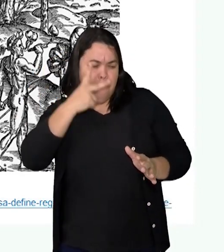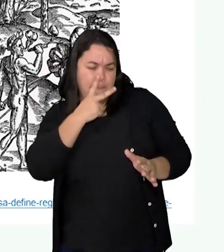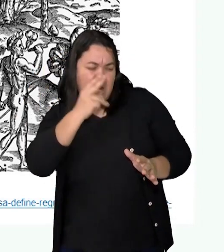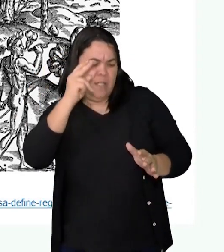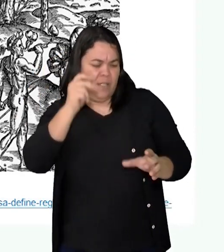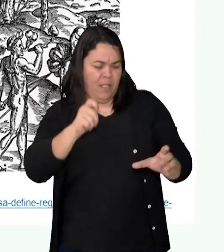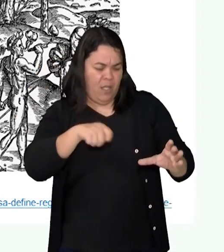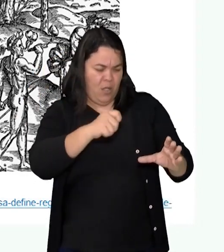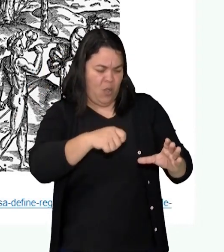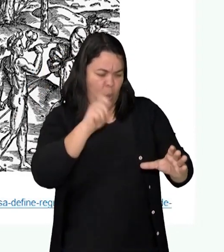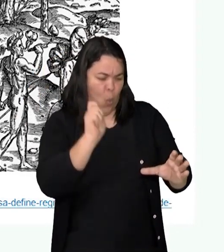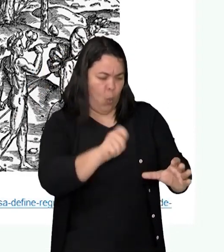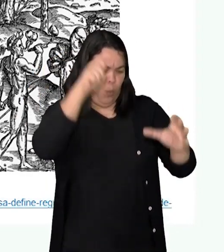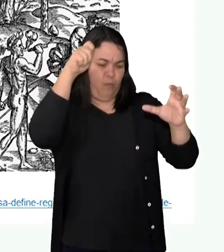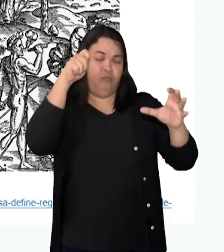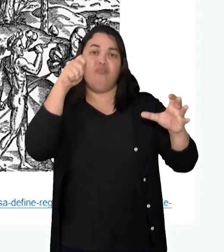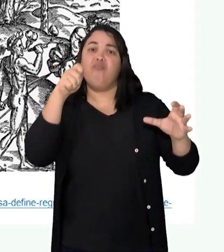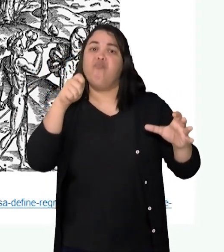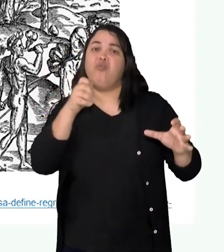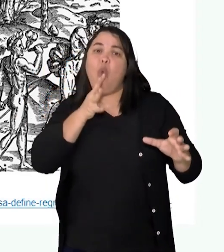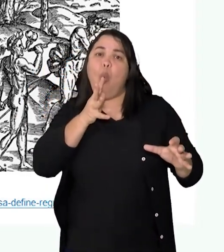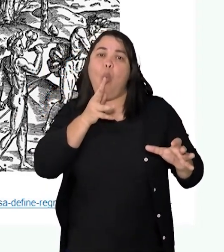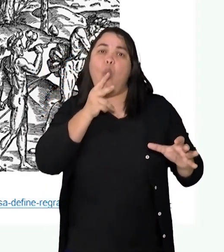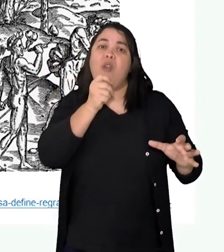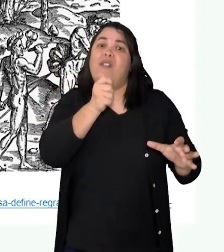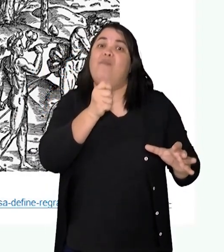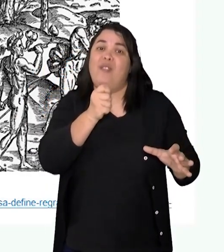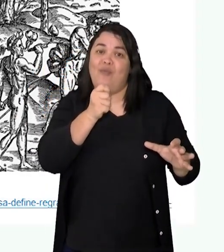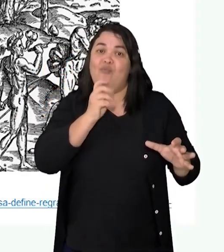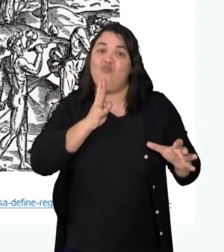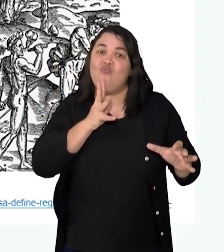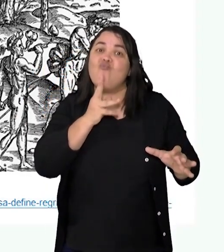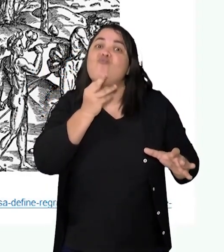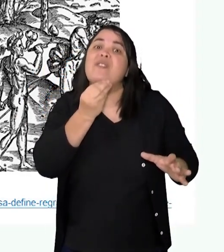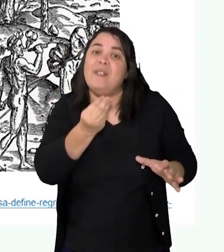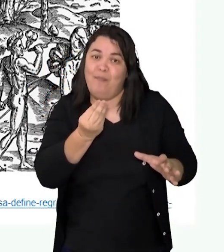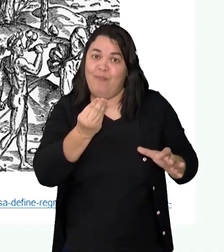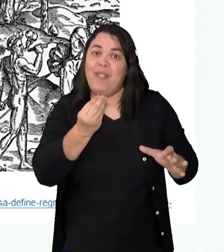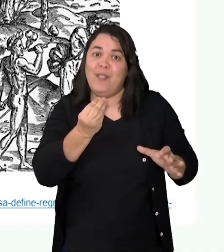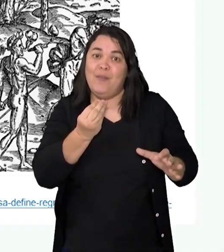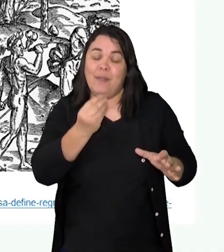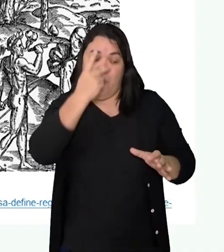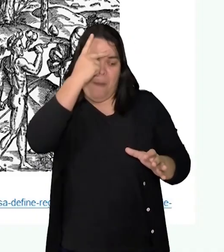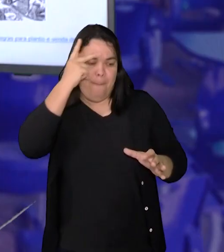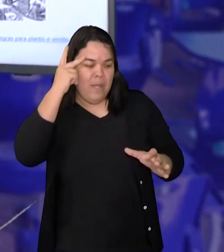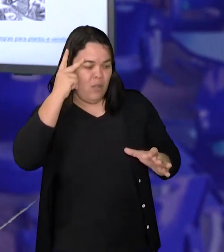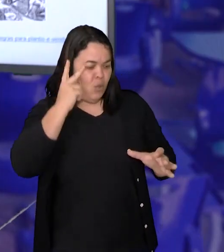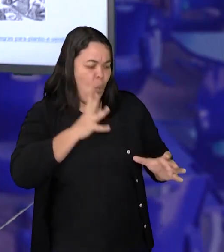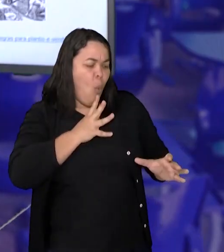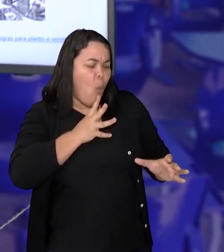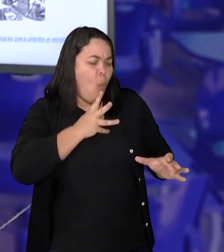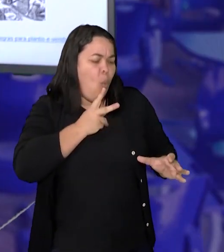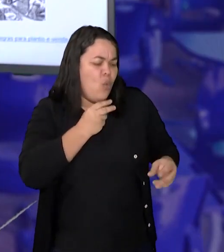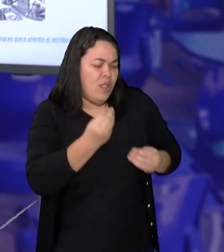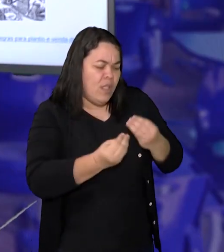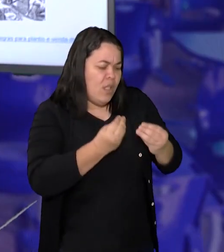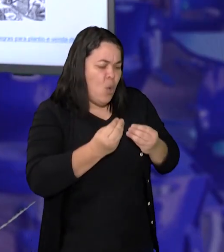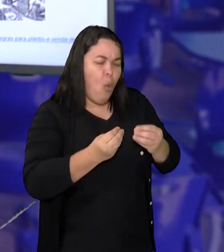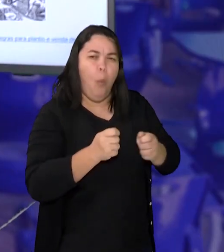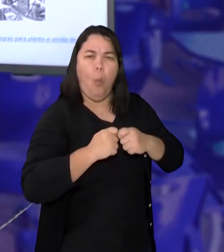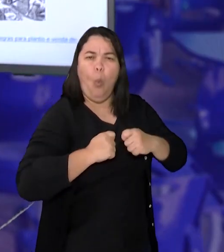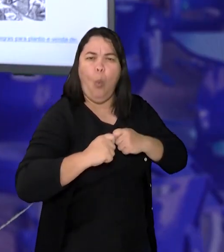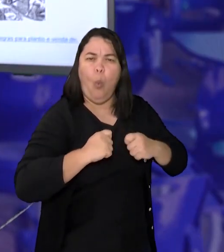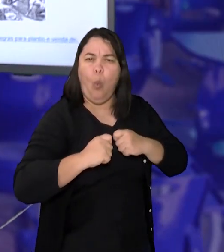também conhecimento. Por quê? Quem detinha a possibilidade de conhecer como funcionava uma droga, tinha conhecimento de